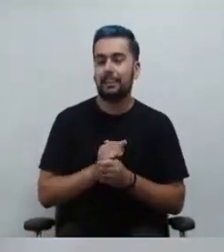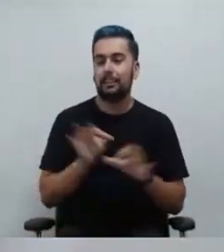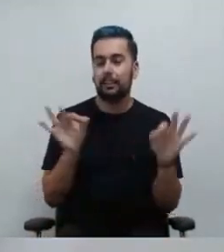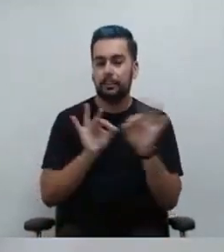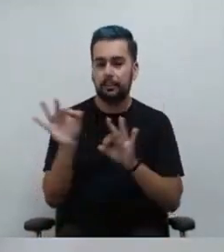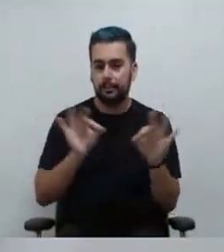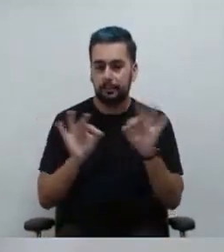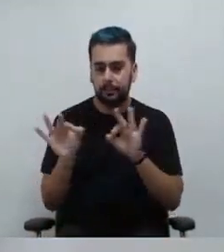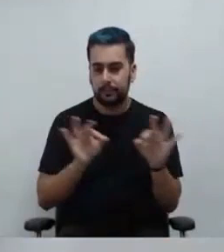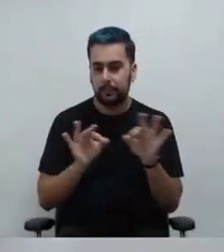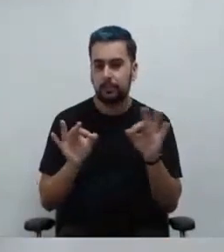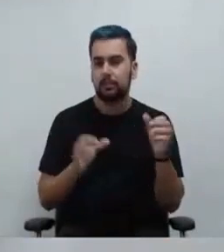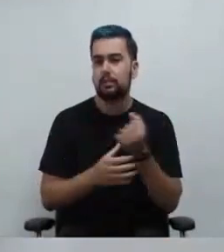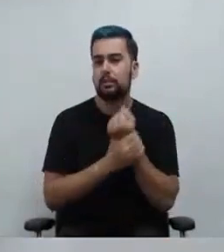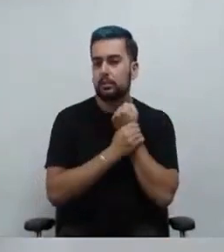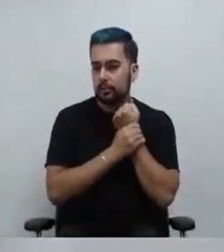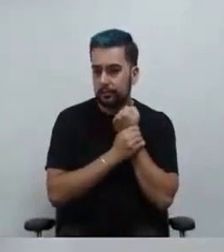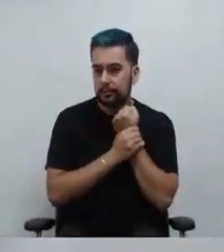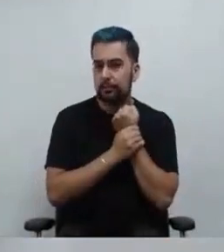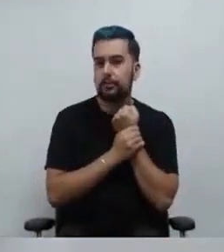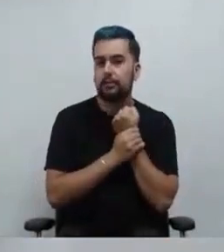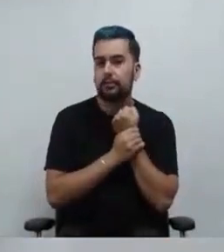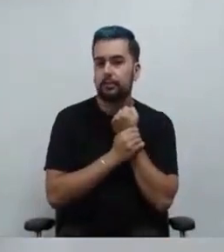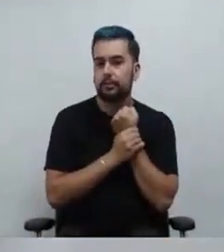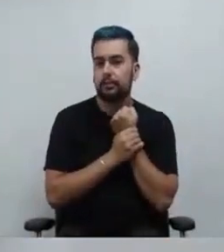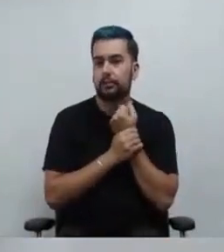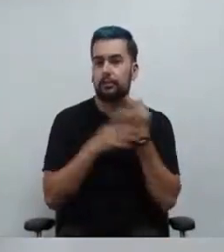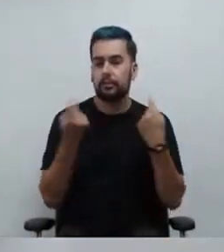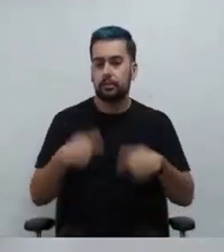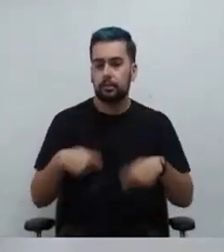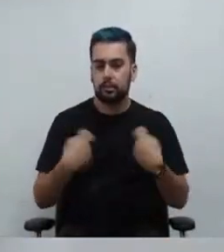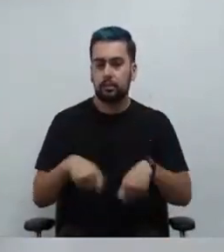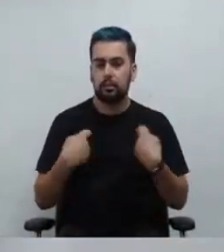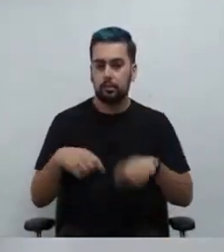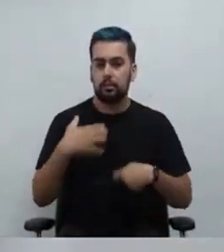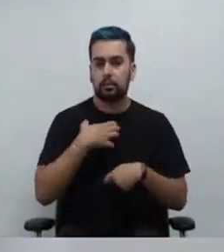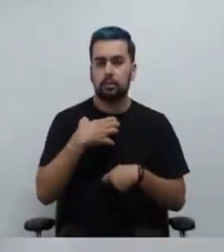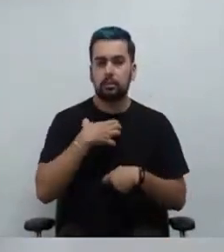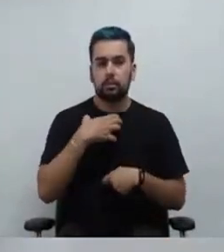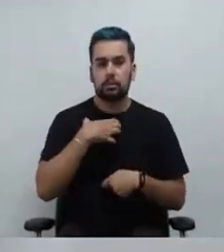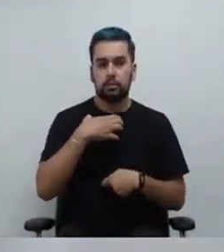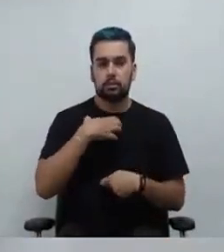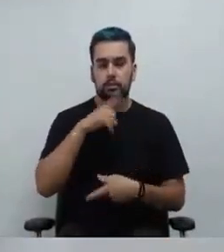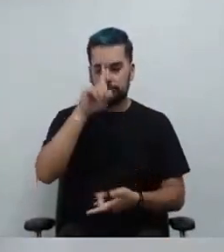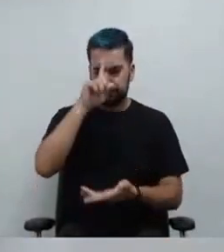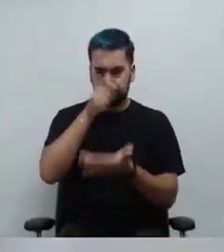de segurança é necessário de maneira permanente.